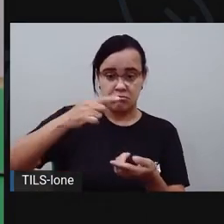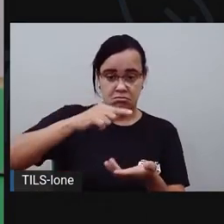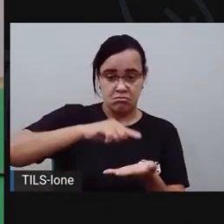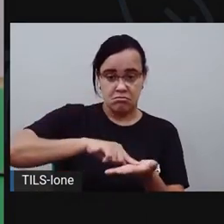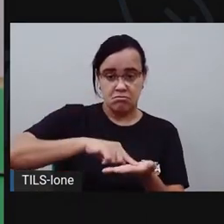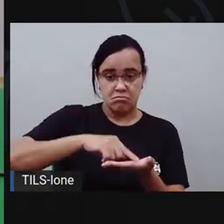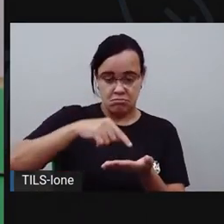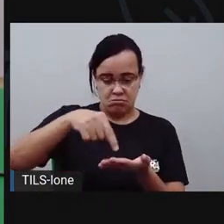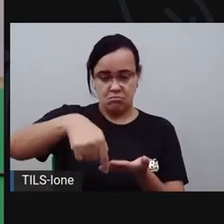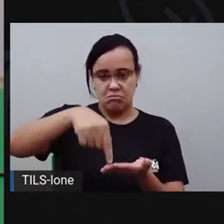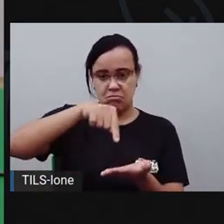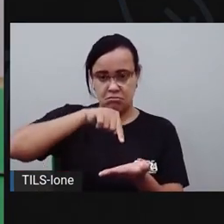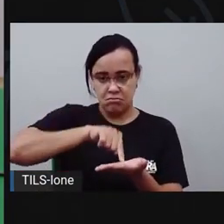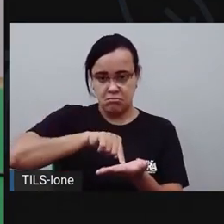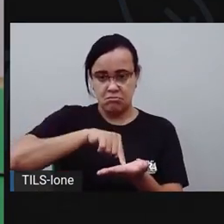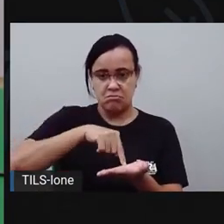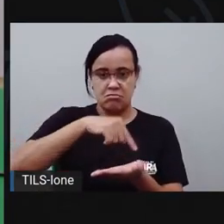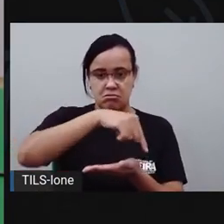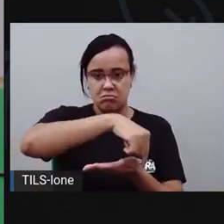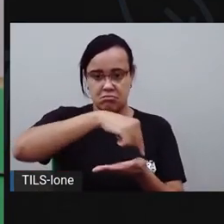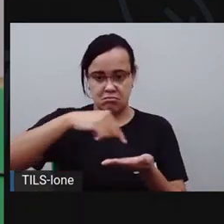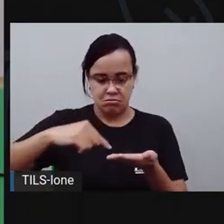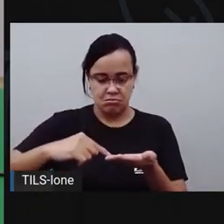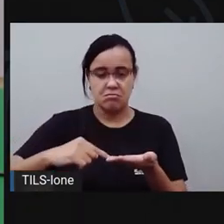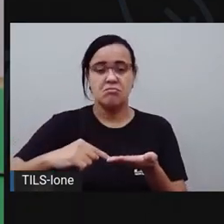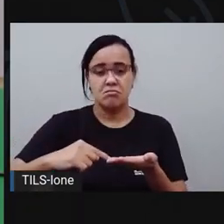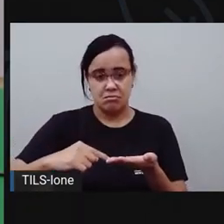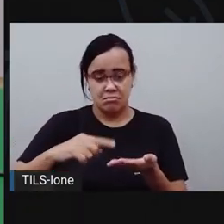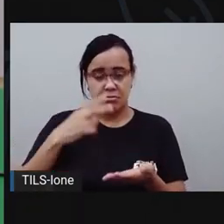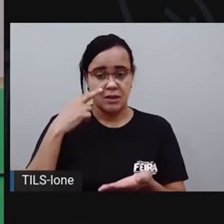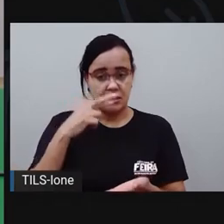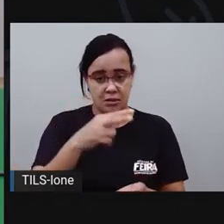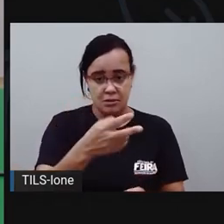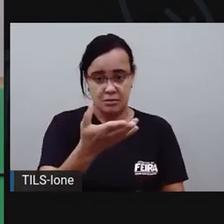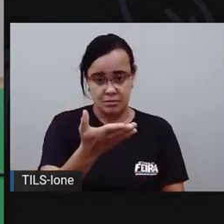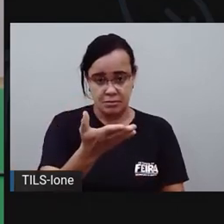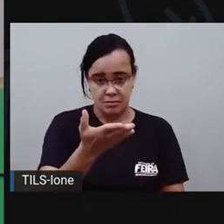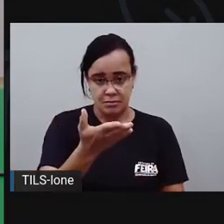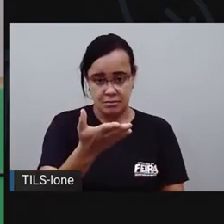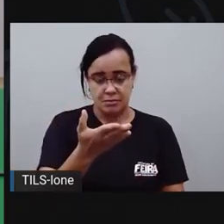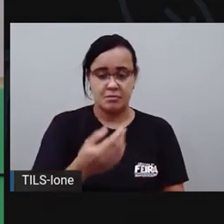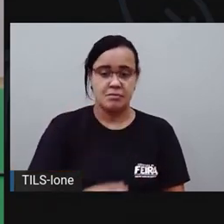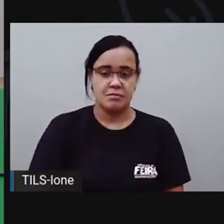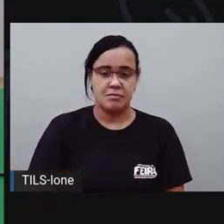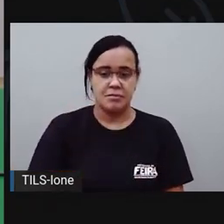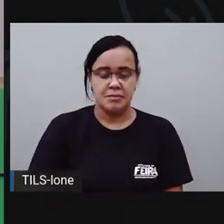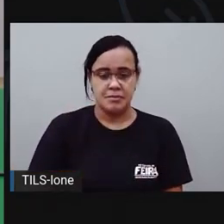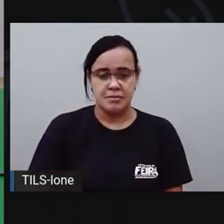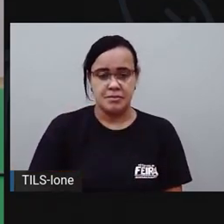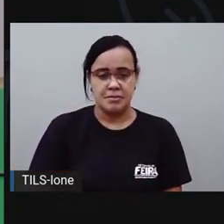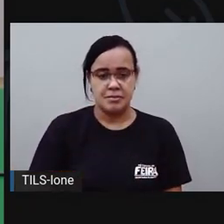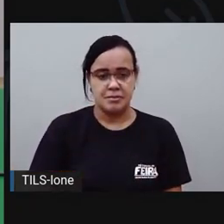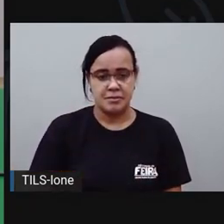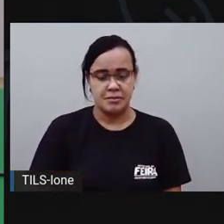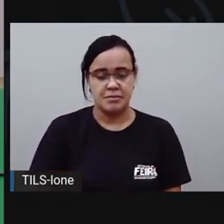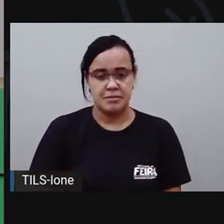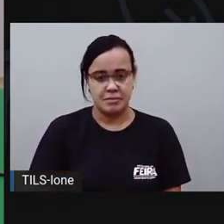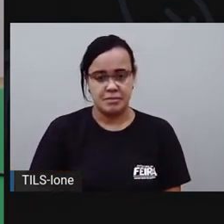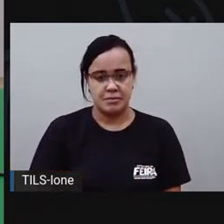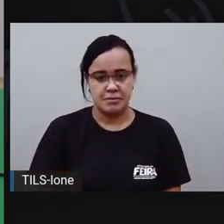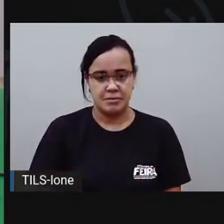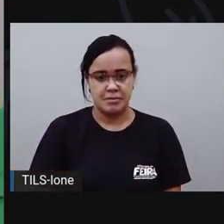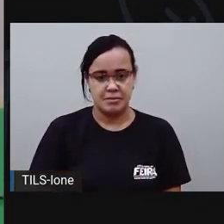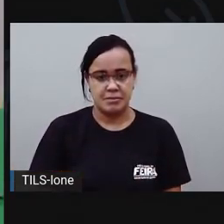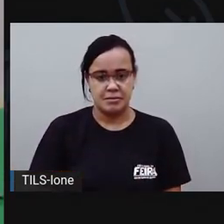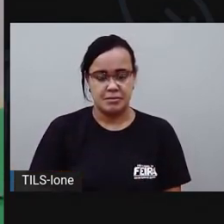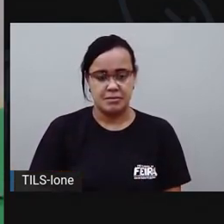formou, ó. Tá vendo? A folha inteira também tem o formato de um retângulo. Nós dividimos ao meio,